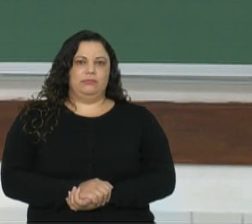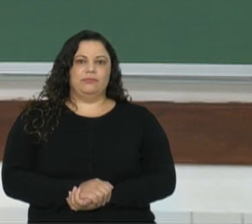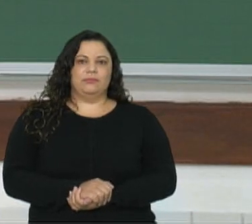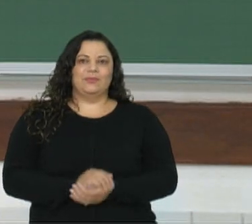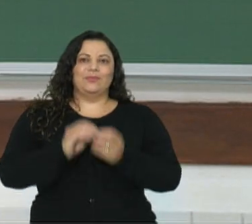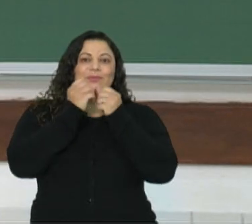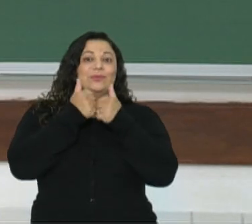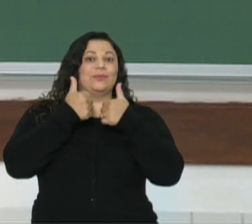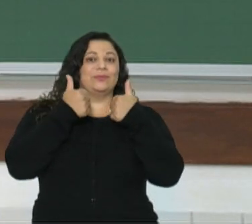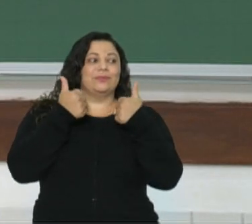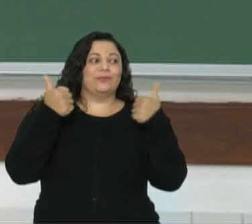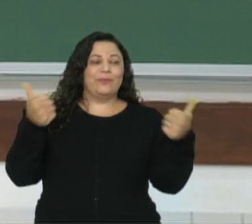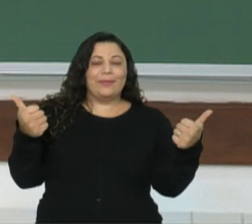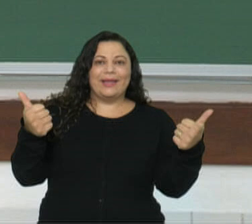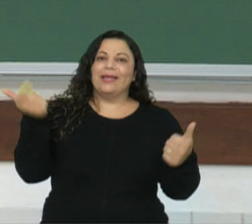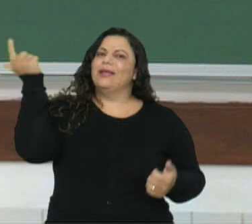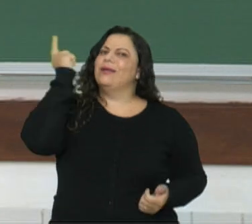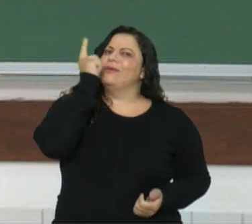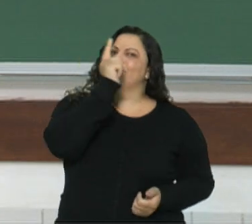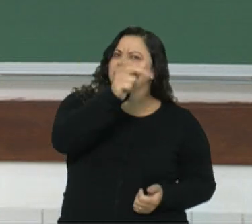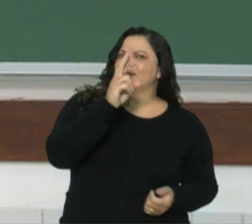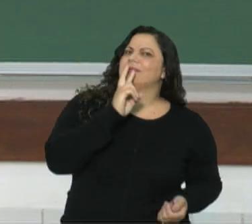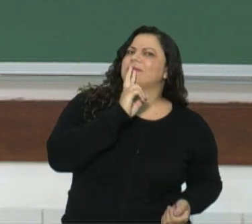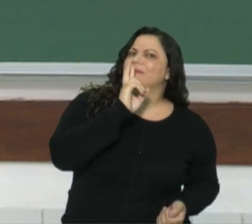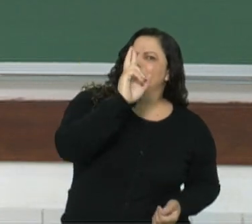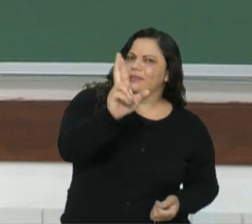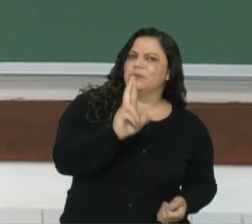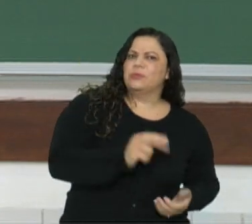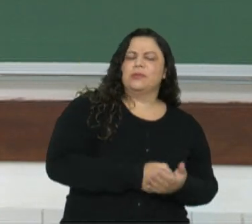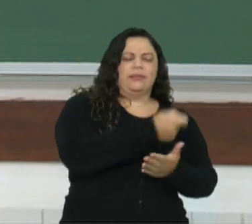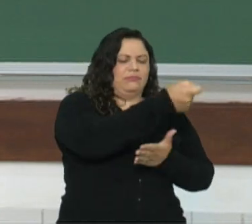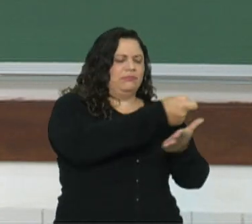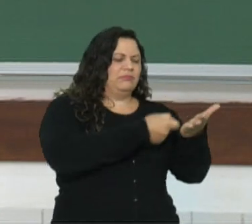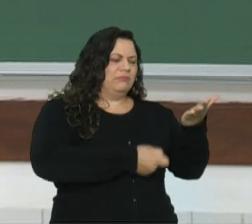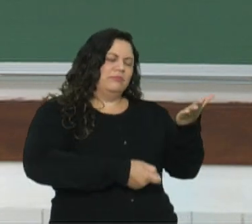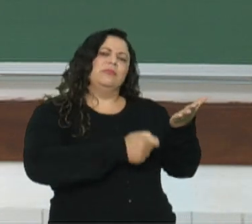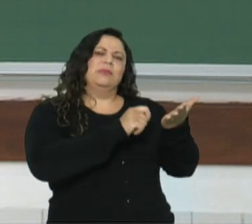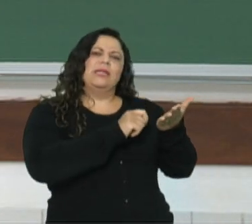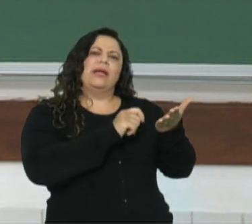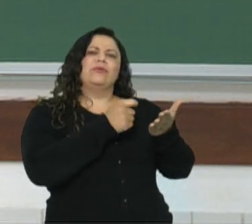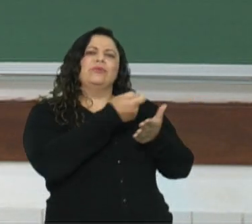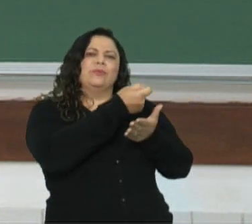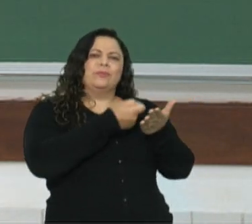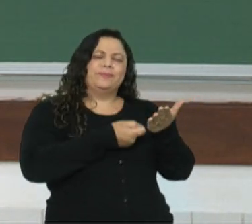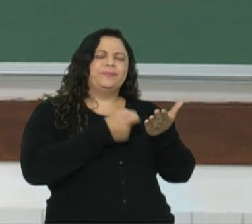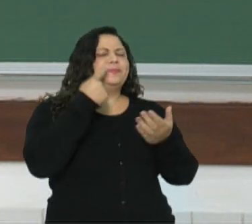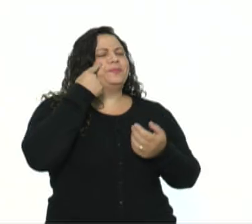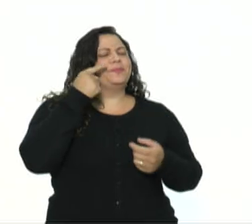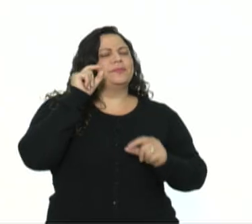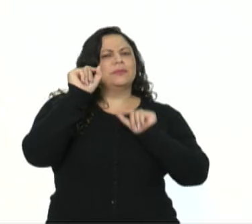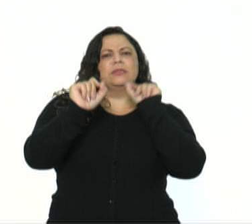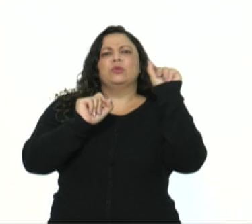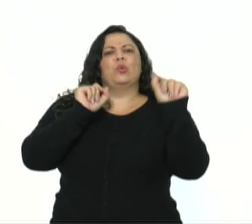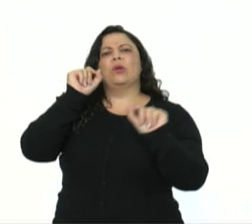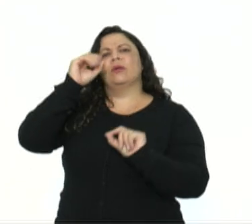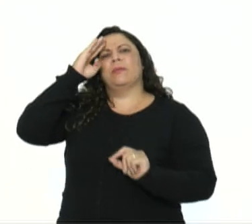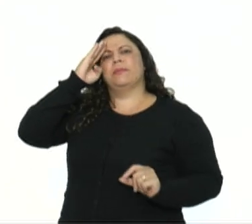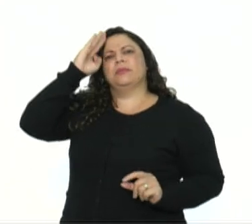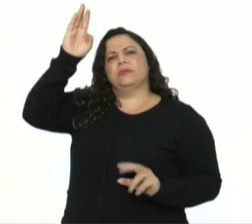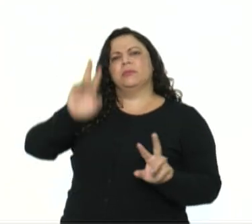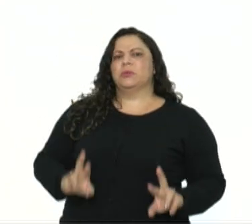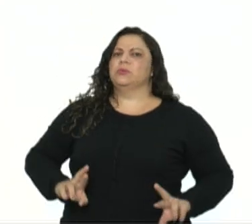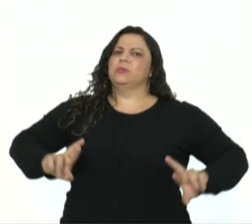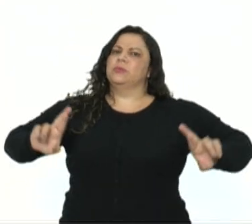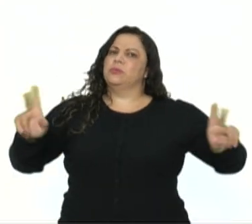Muito bem, conseguiu responder, fazer umas anotações? Vejamos então, qual a principal